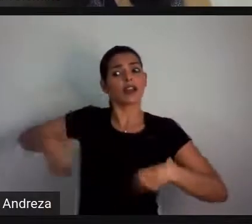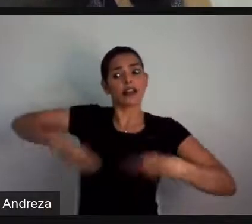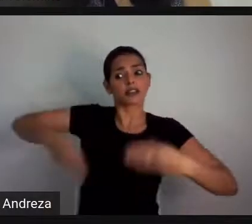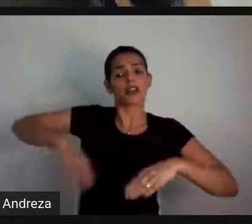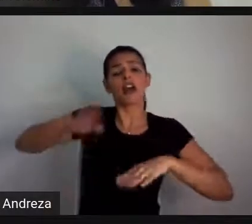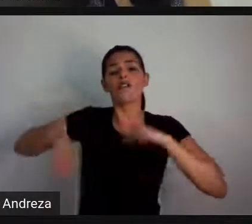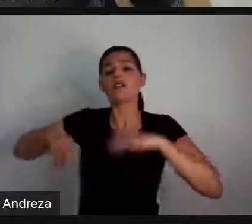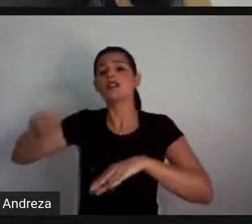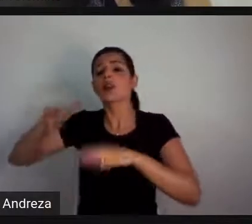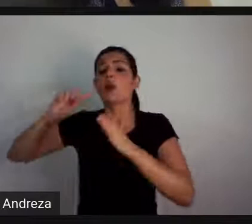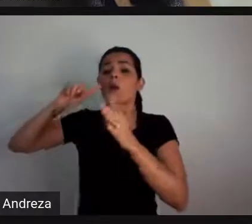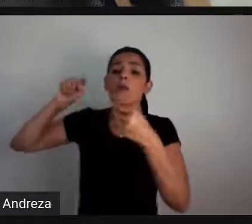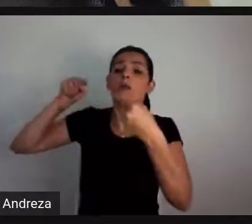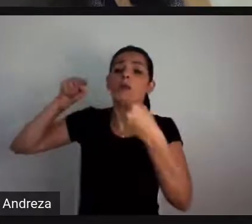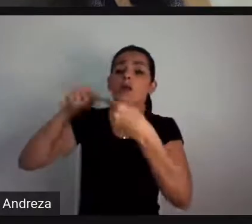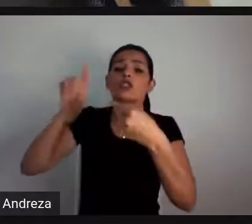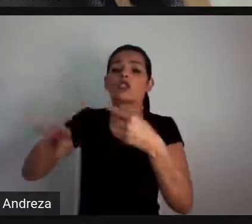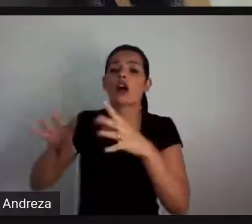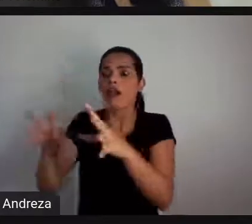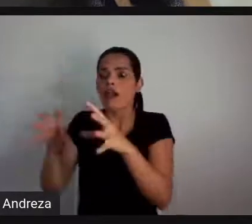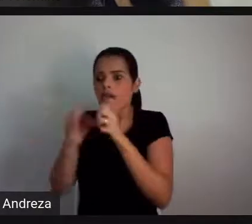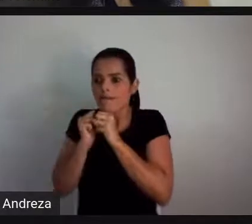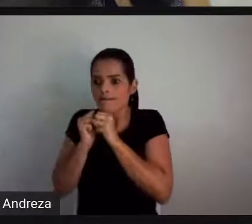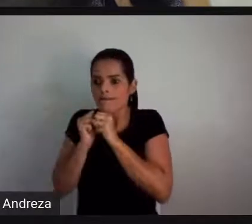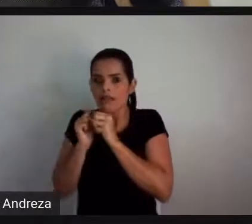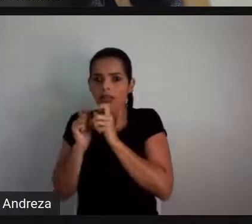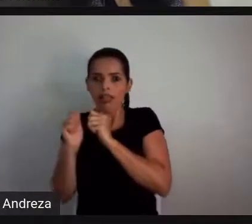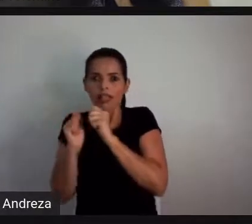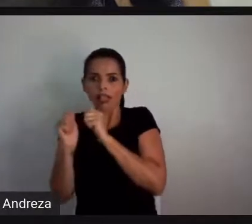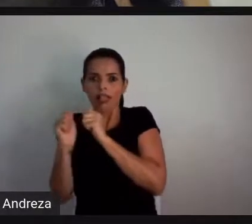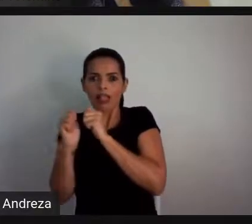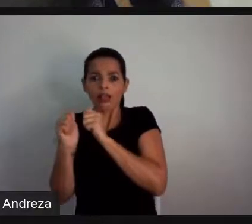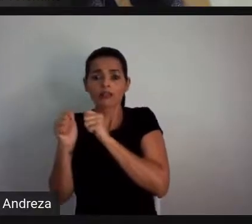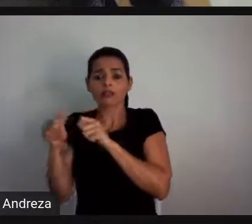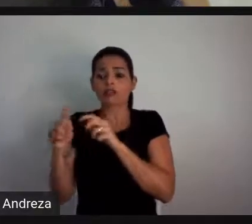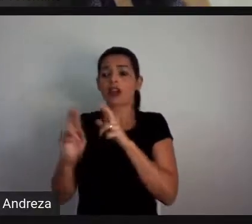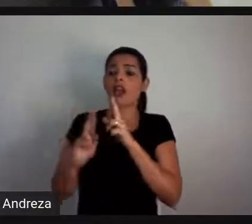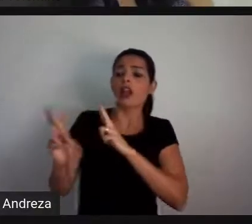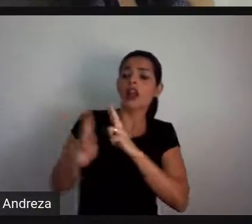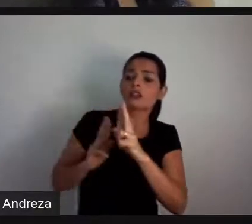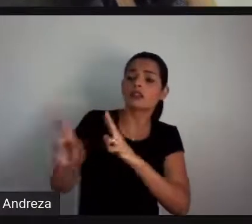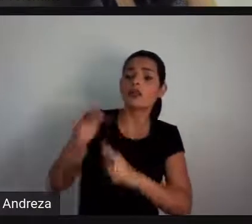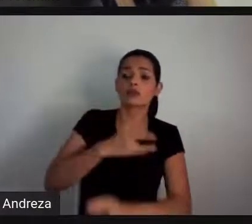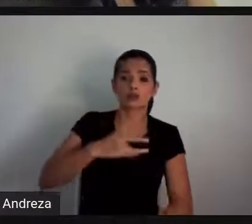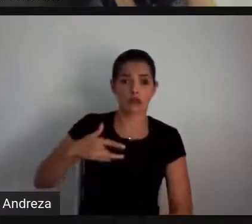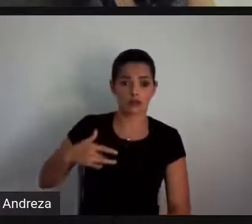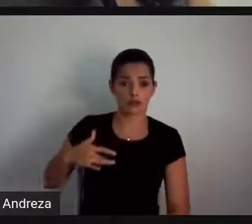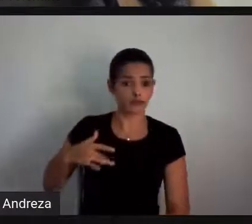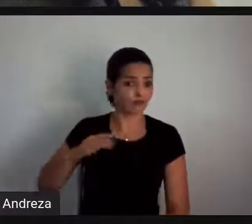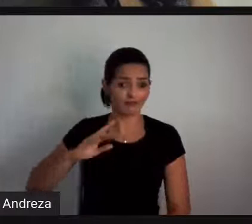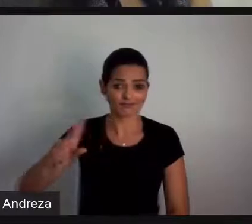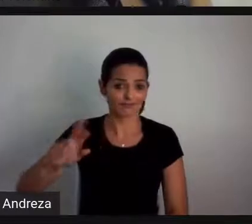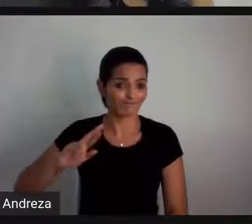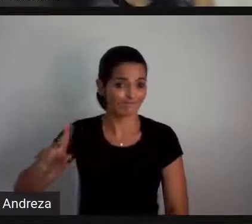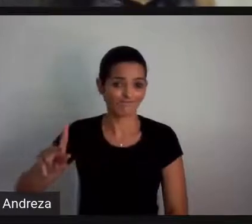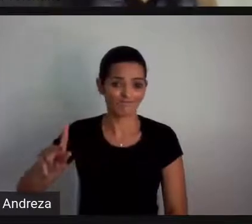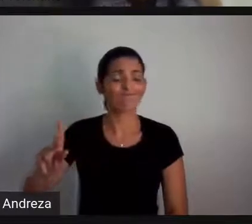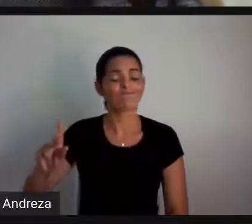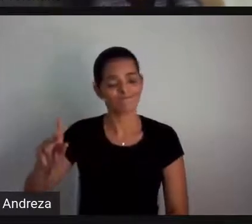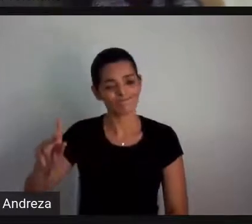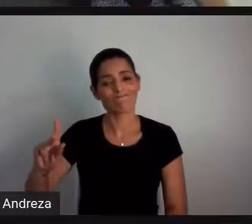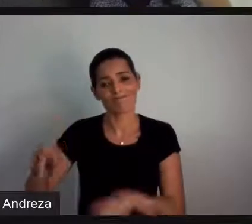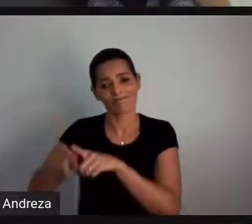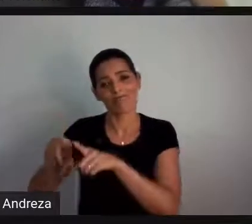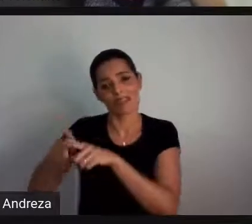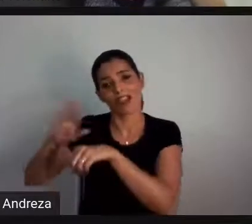dinheiro, né? Então, essas pessoas também não estão tendo um relacionamento saudável com o dinheiro, equilibrado com o dinheiro, né? Elas também